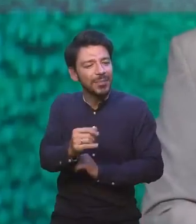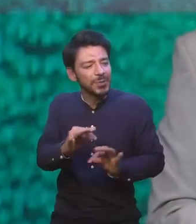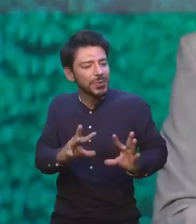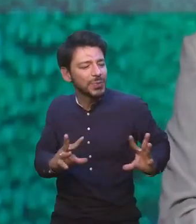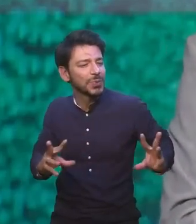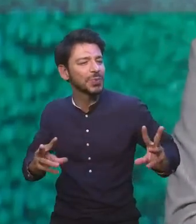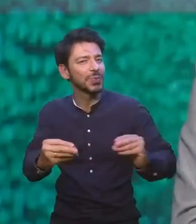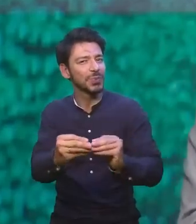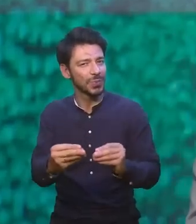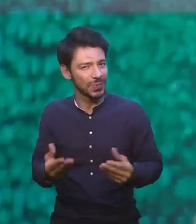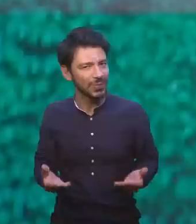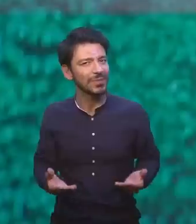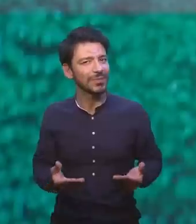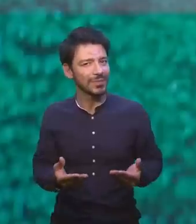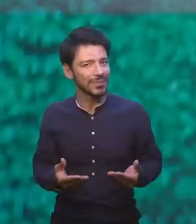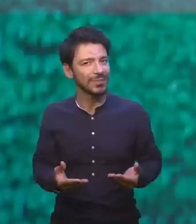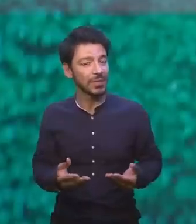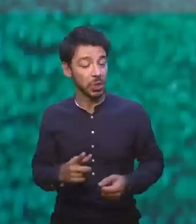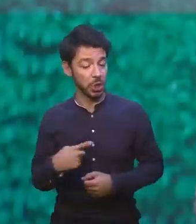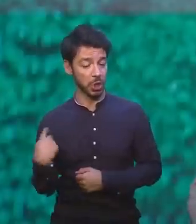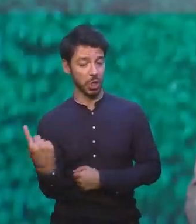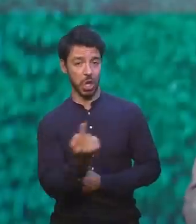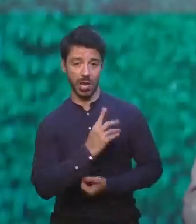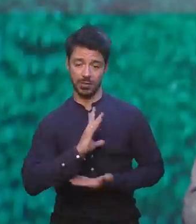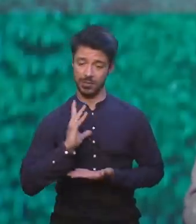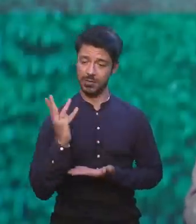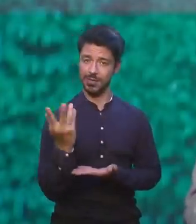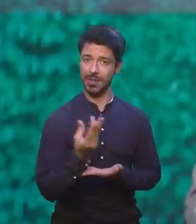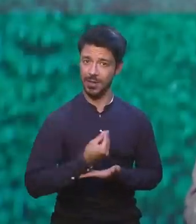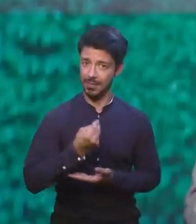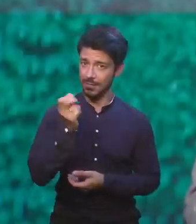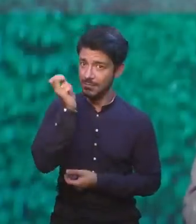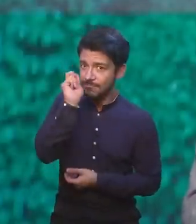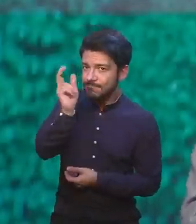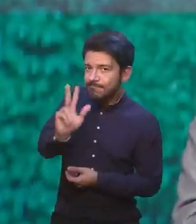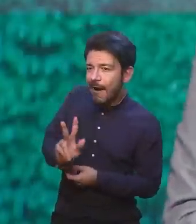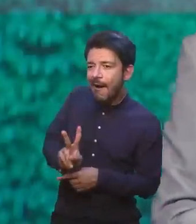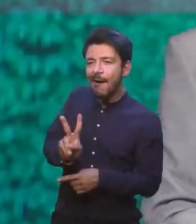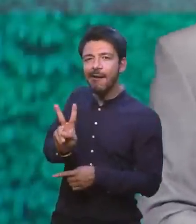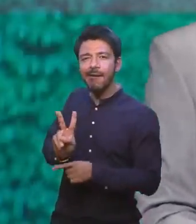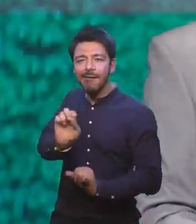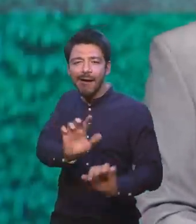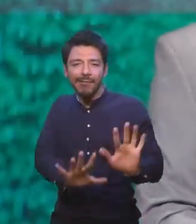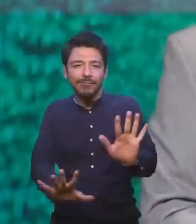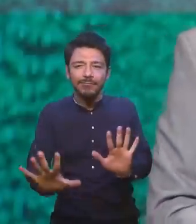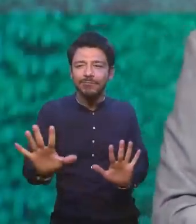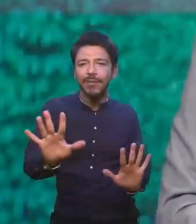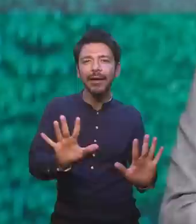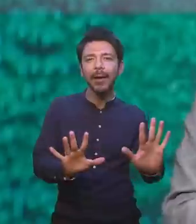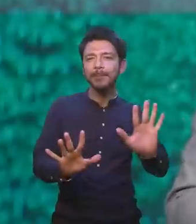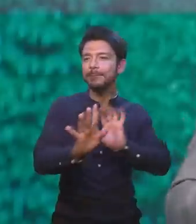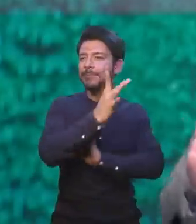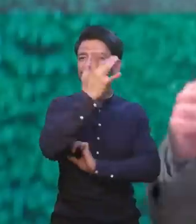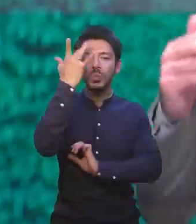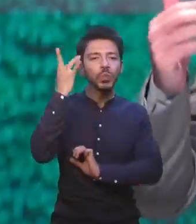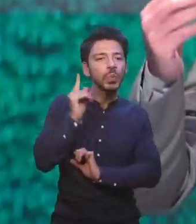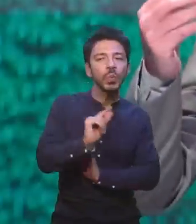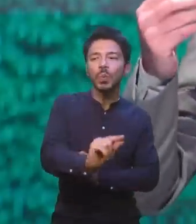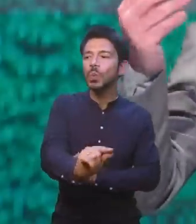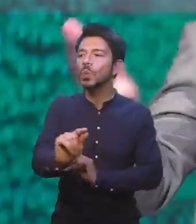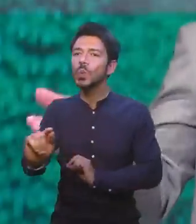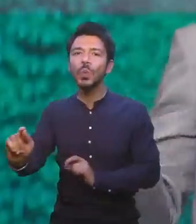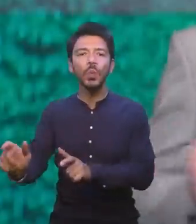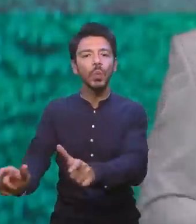cerca. E nós, espíritas, temos que ser prudentes como as serpentes. Conhecemos as pessoas com quem nós convivemos, os